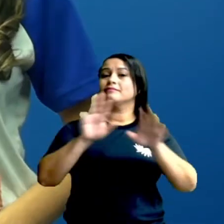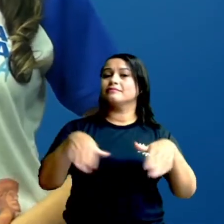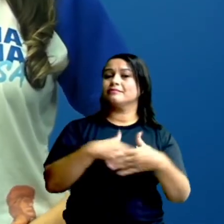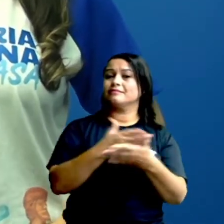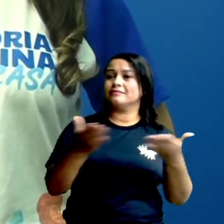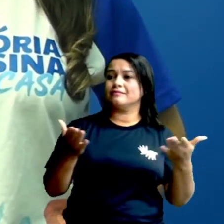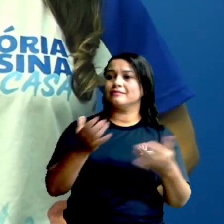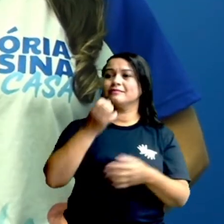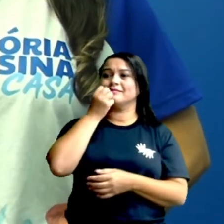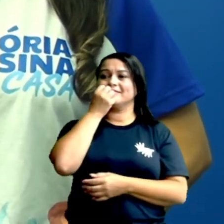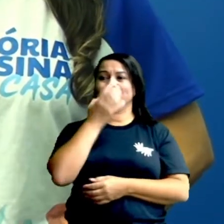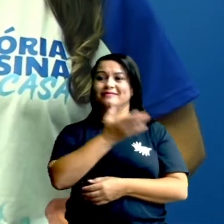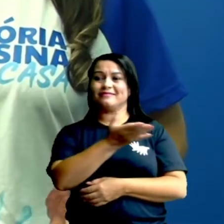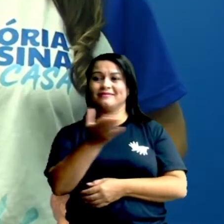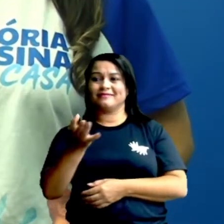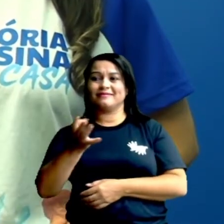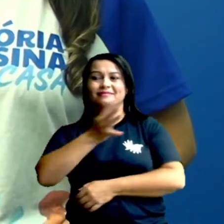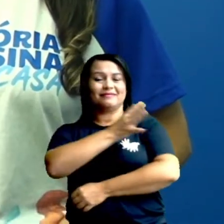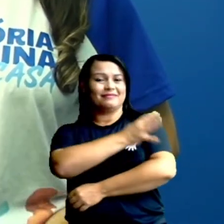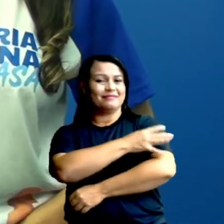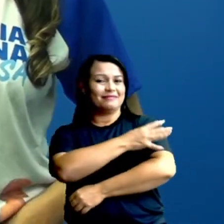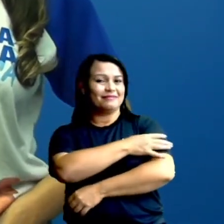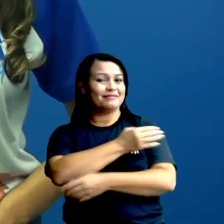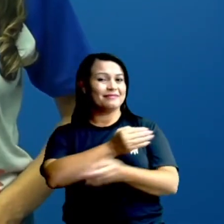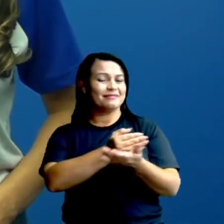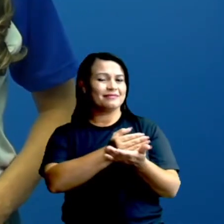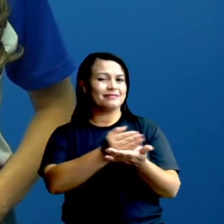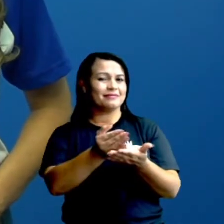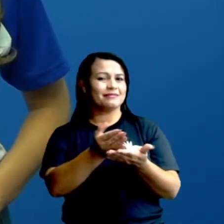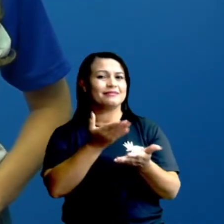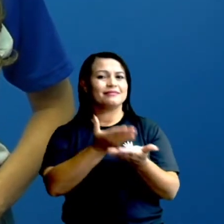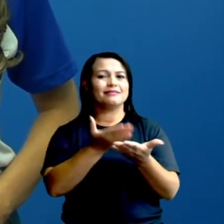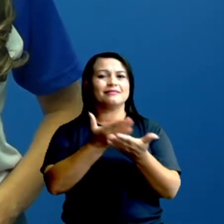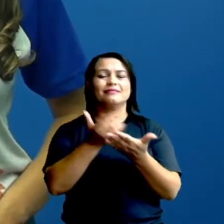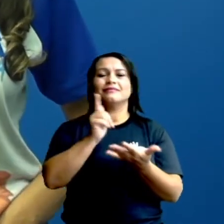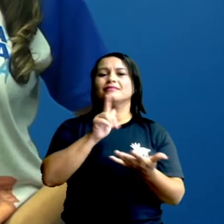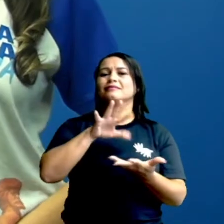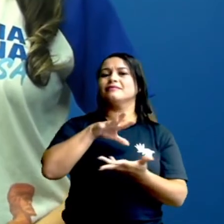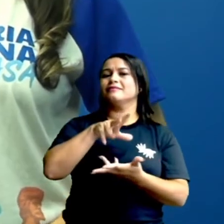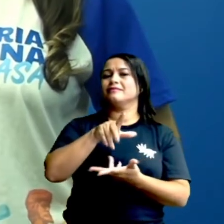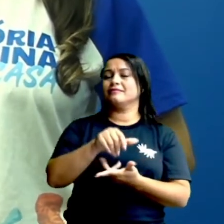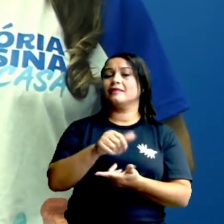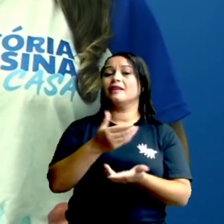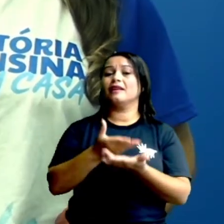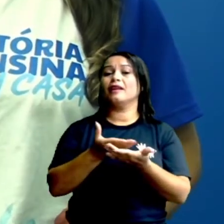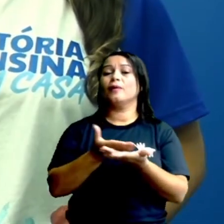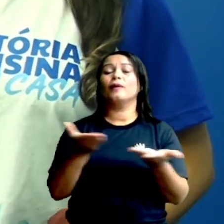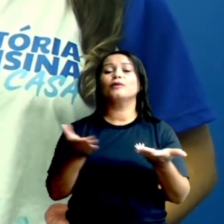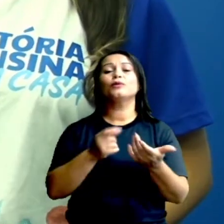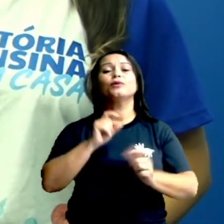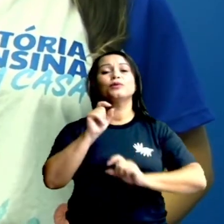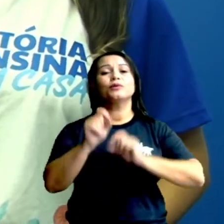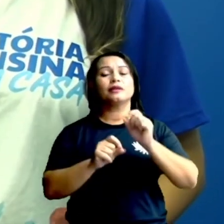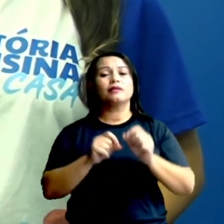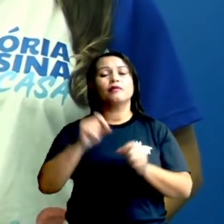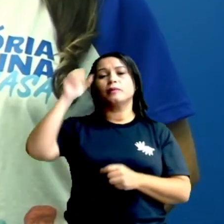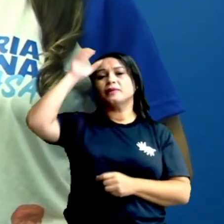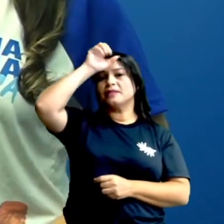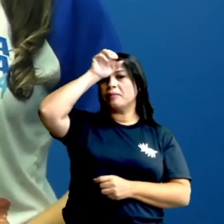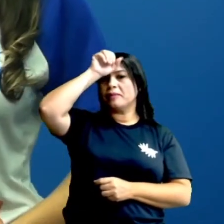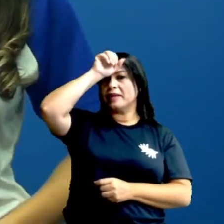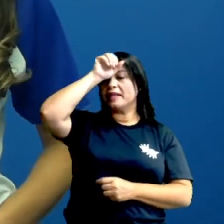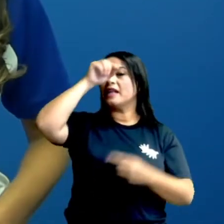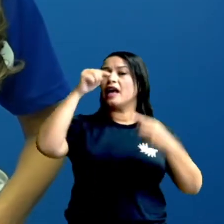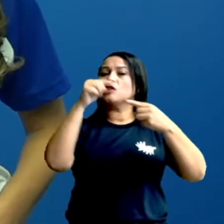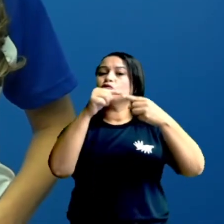Olá, tudo bom com vocês? Quarto ano, vamos dar início à nossa aula de Geografia. E na aula de hoje, a gente vai aprender as